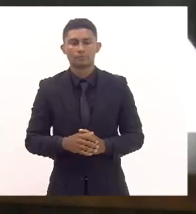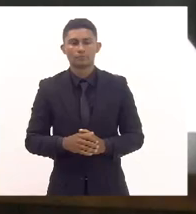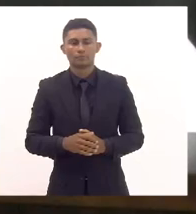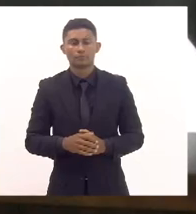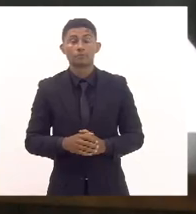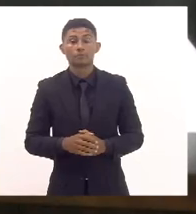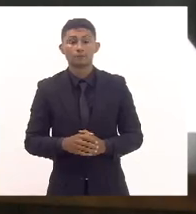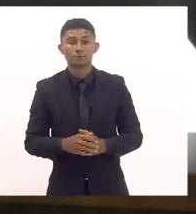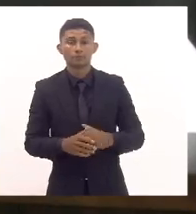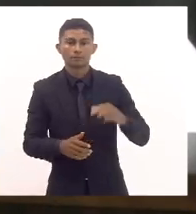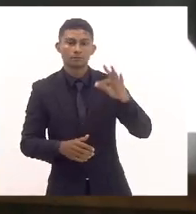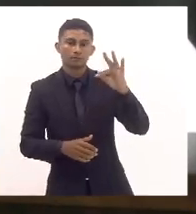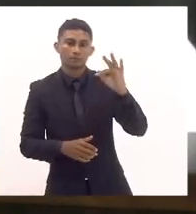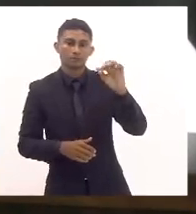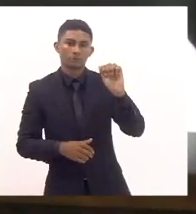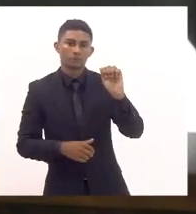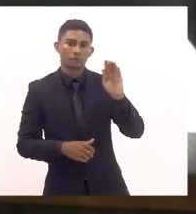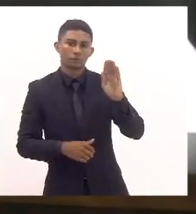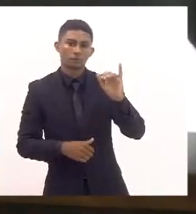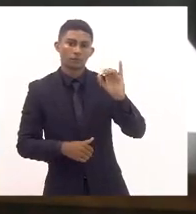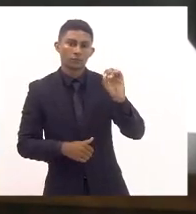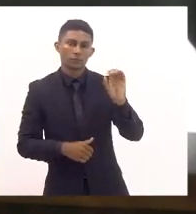Fábio Silva